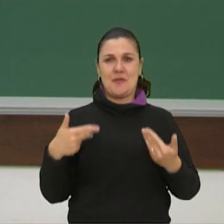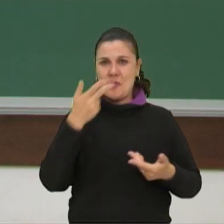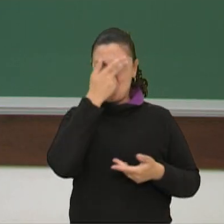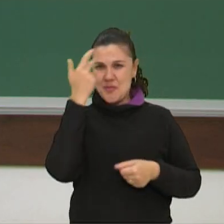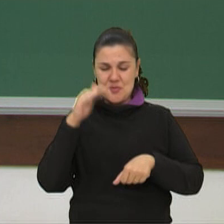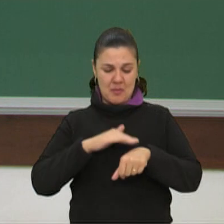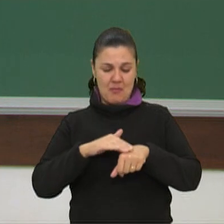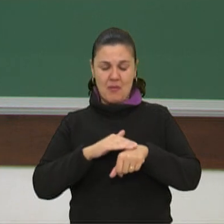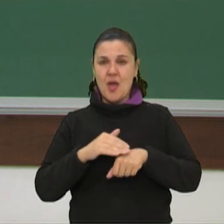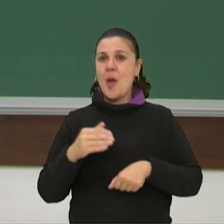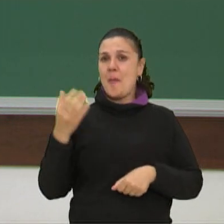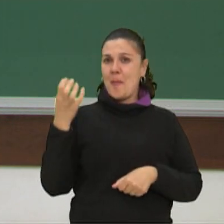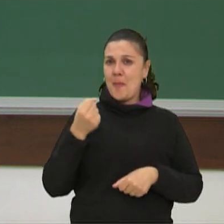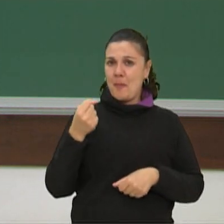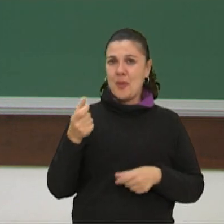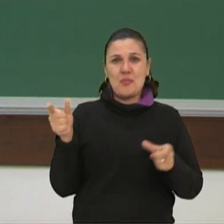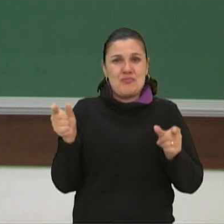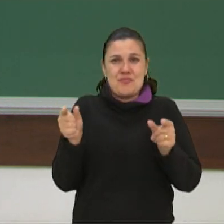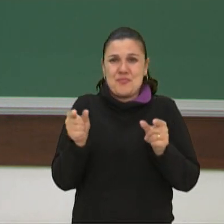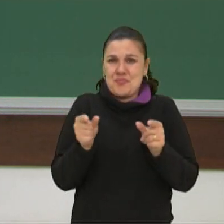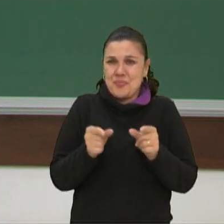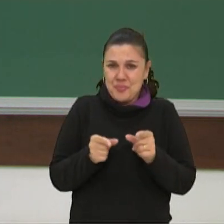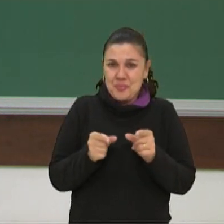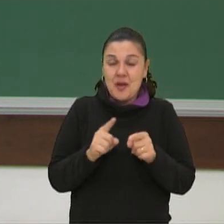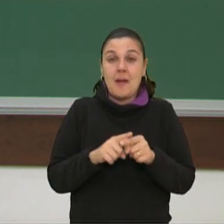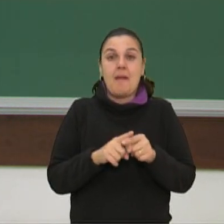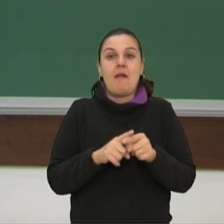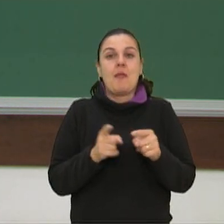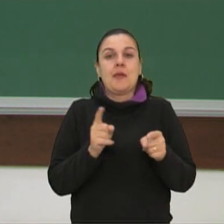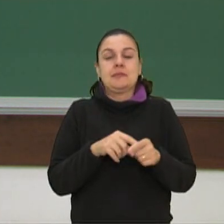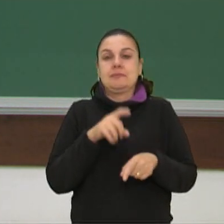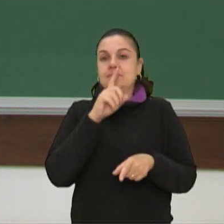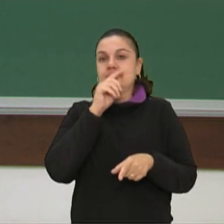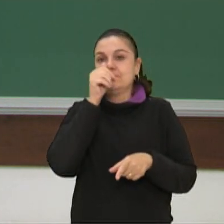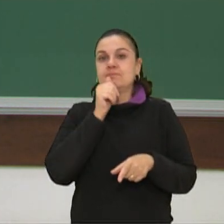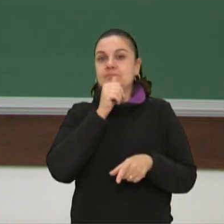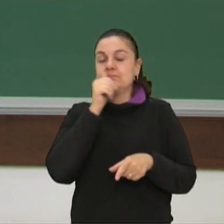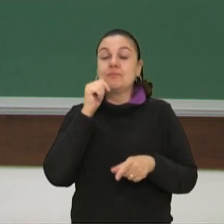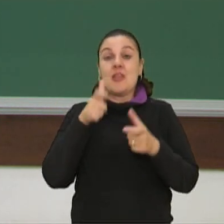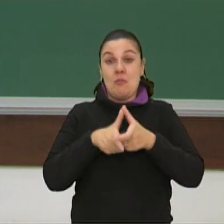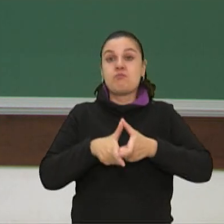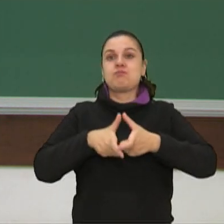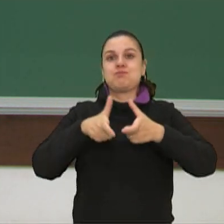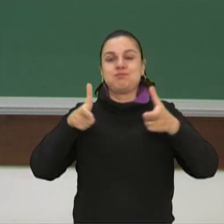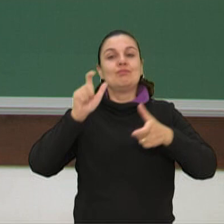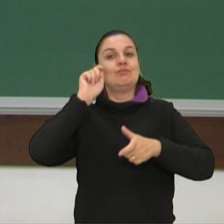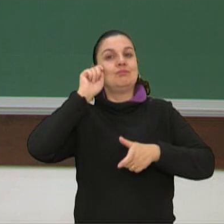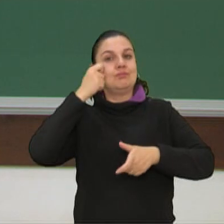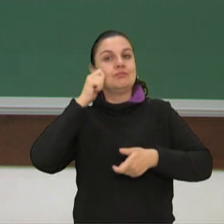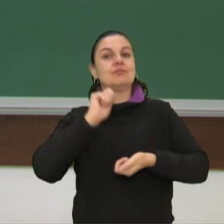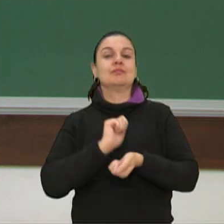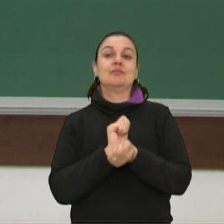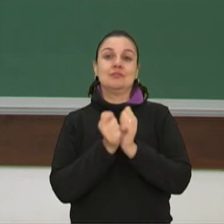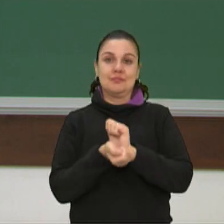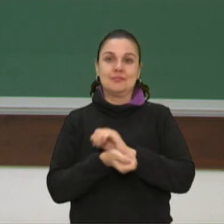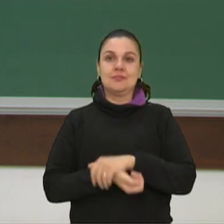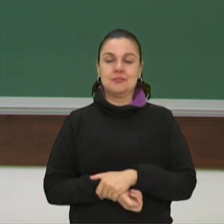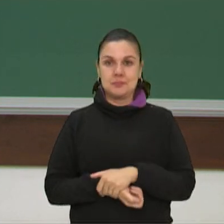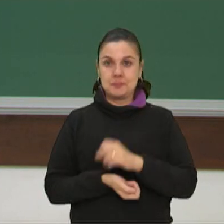clara minoria aí dentro, e a população negra, grande maioria dentro das Minas